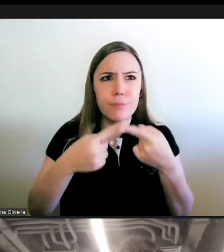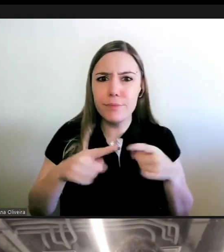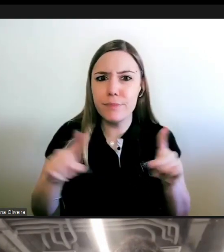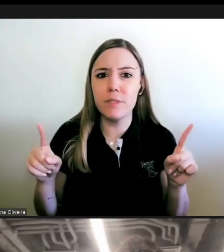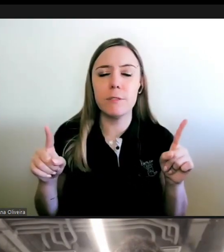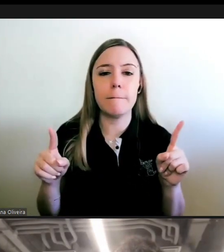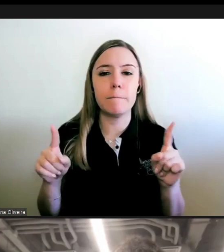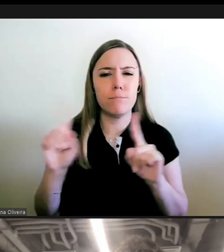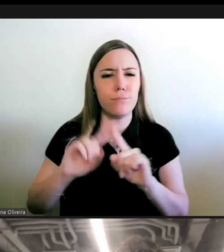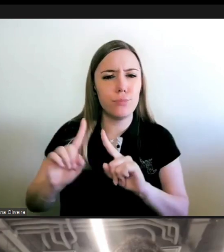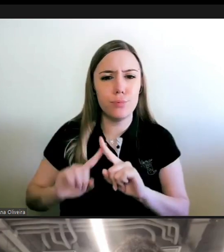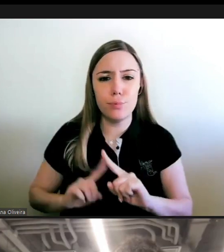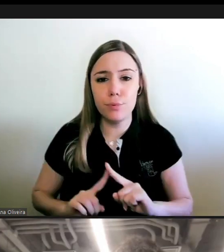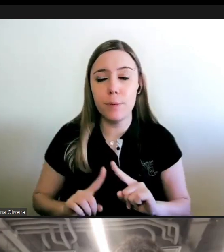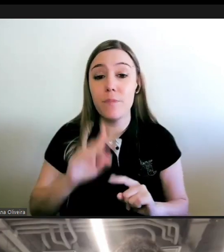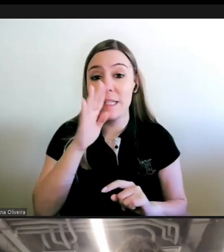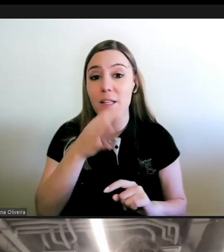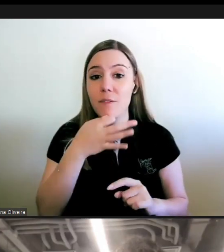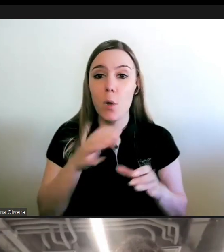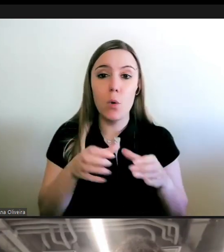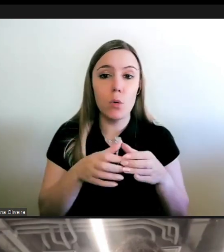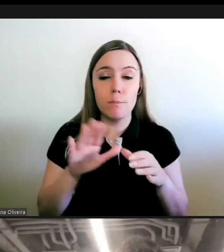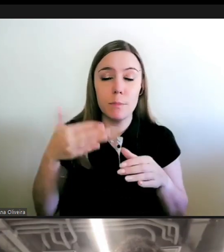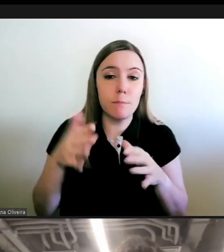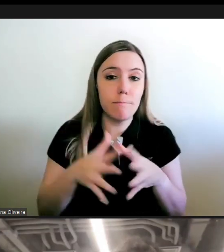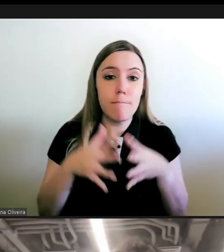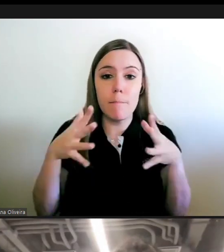só para falar dos grandes grupos, vai desde